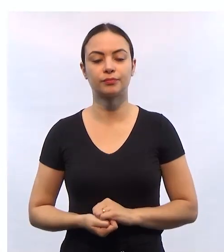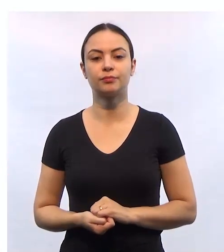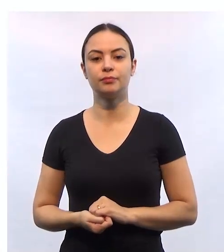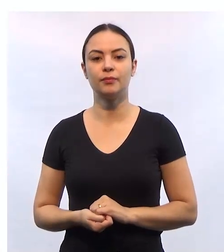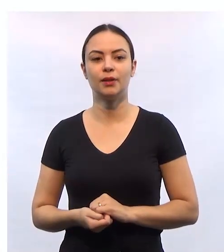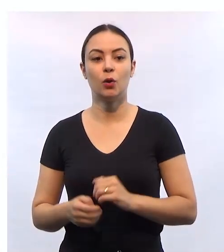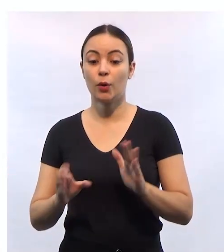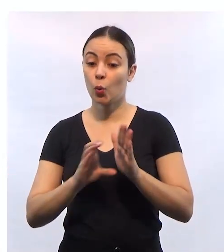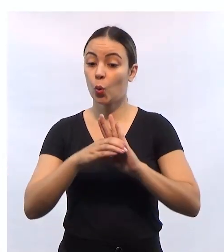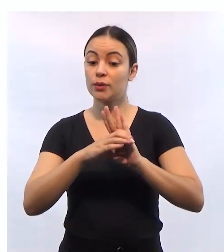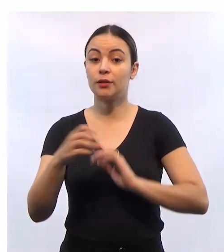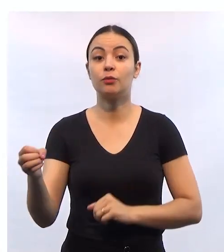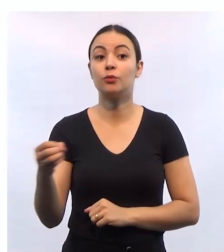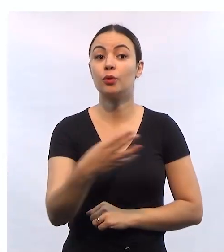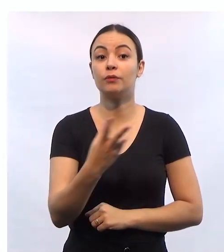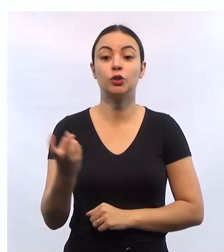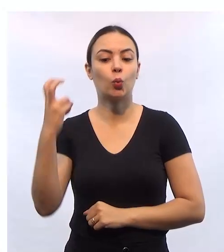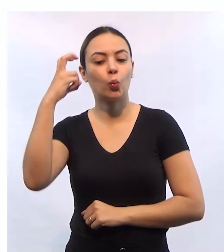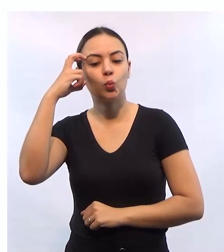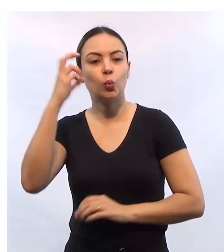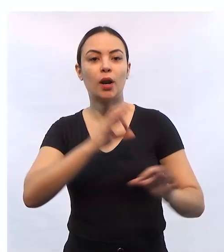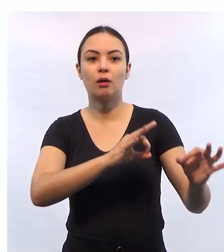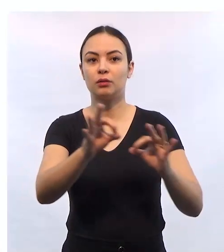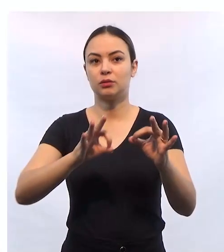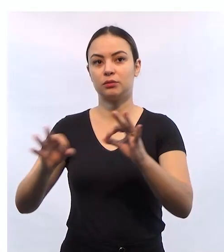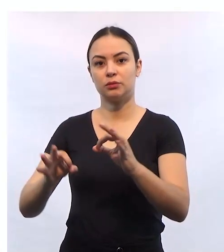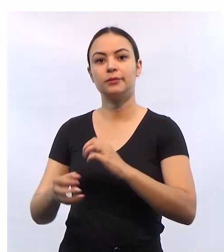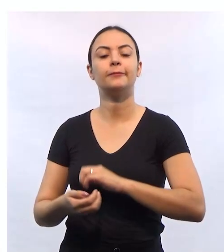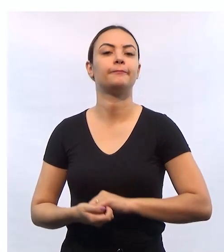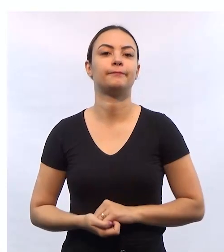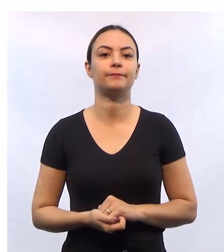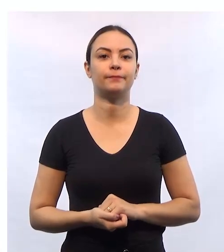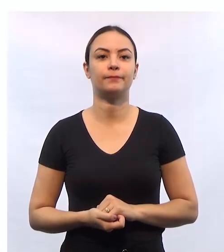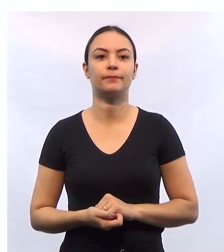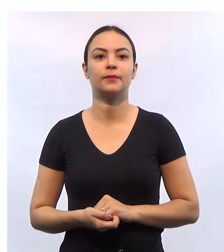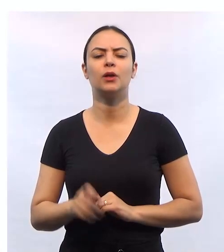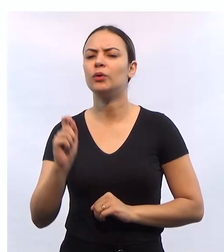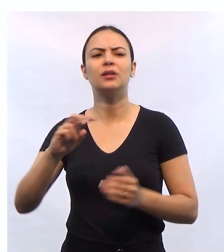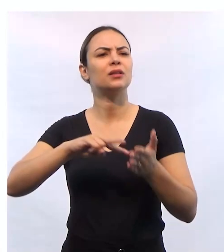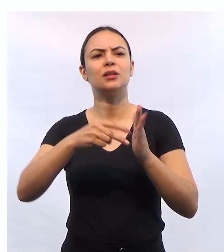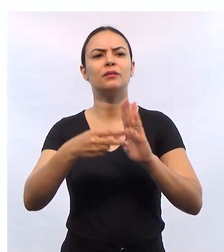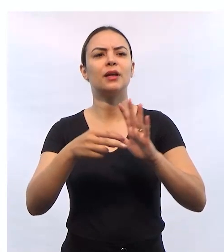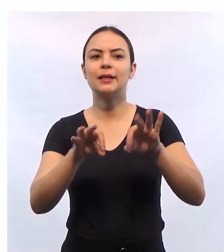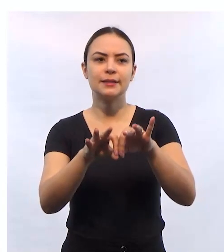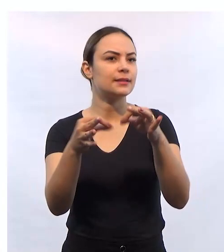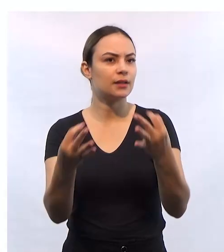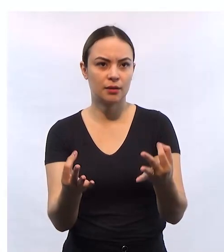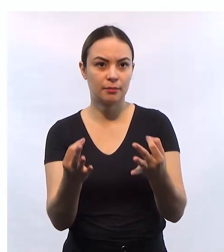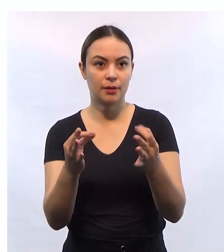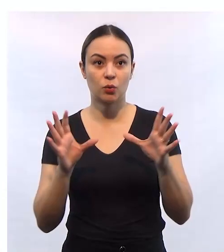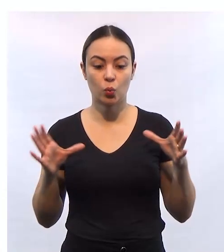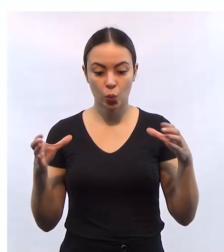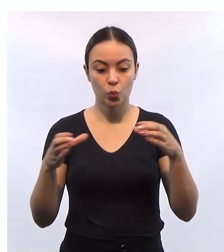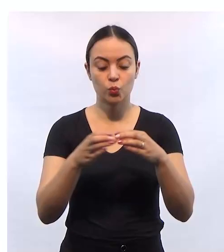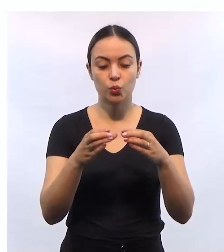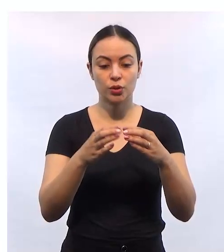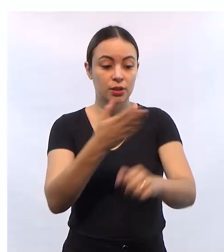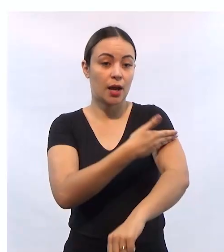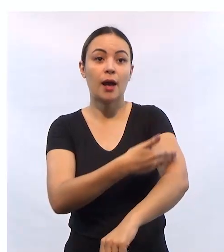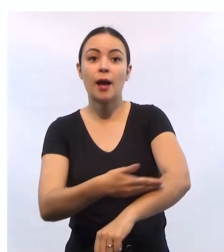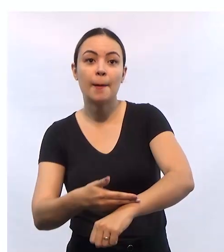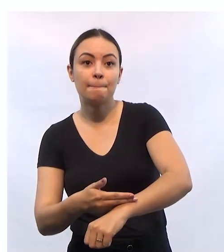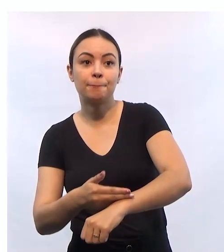principalmente de cultura organizacional. Professor, o que é cultura organizacional? É simples, meu filho. Conjunto de